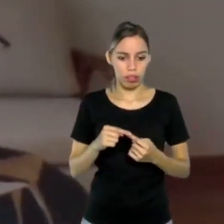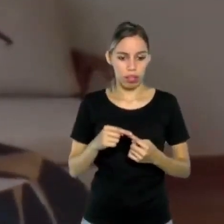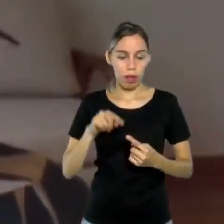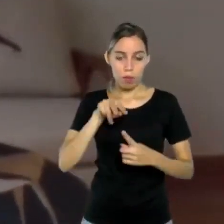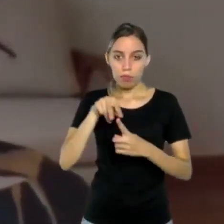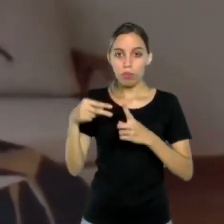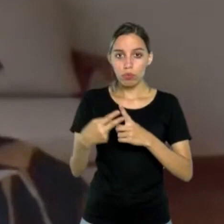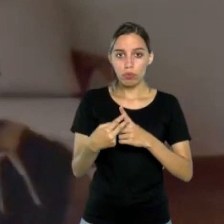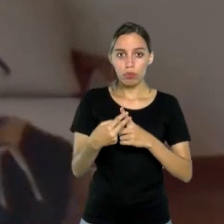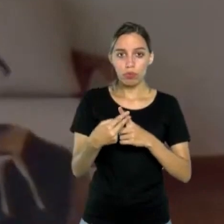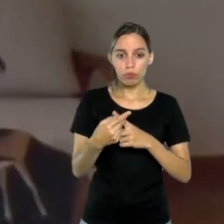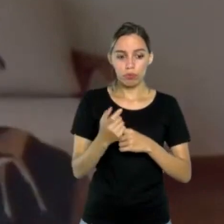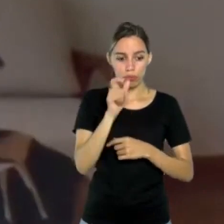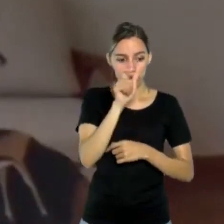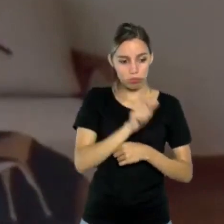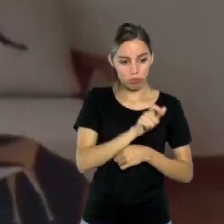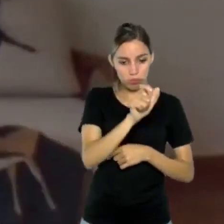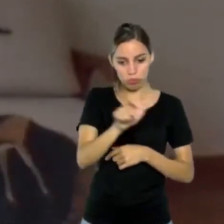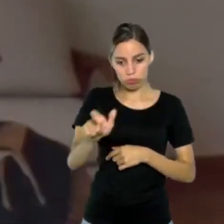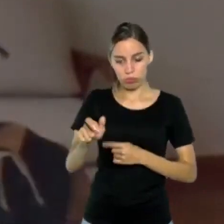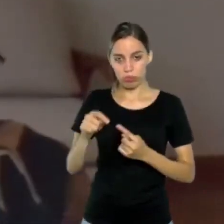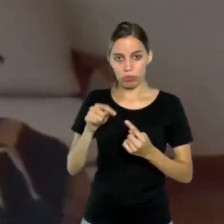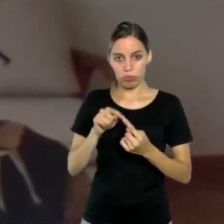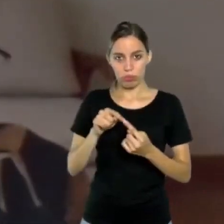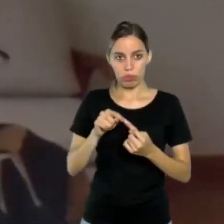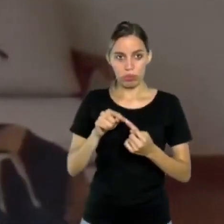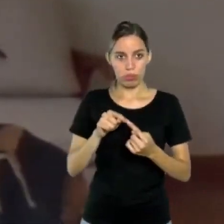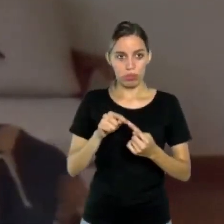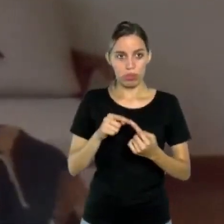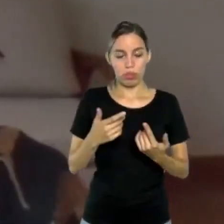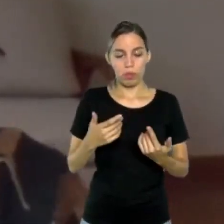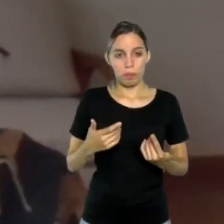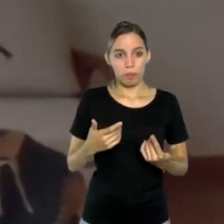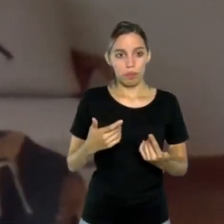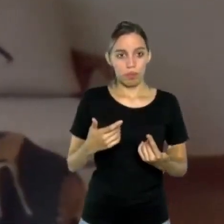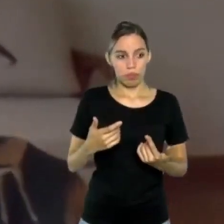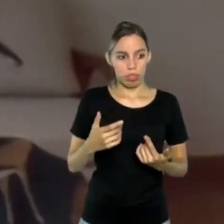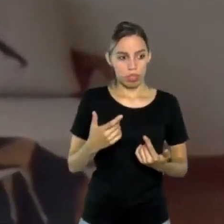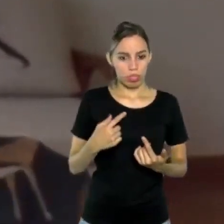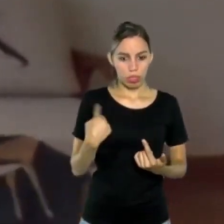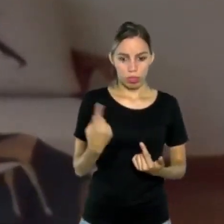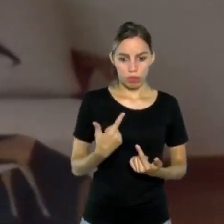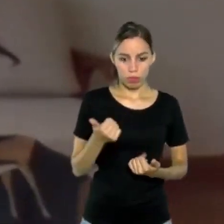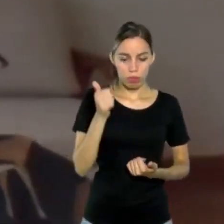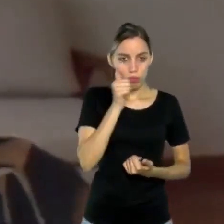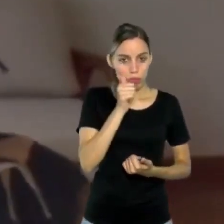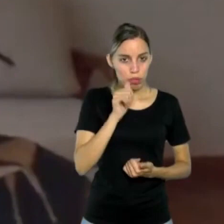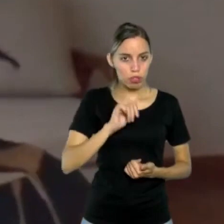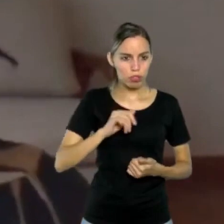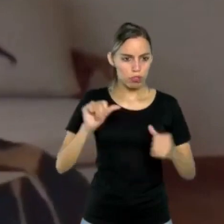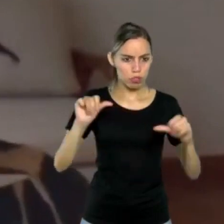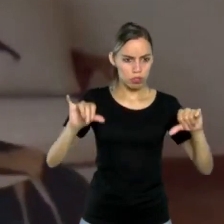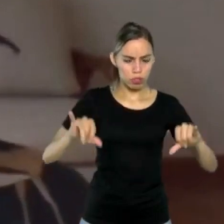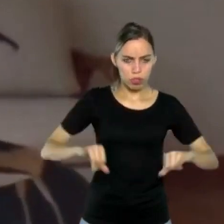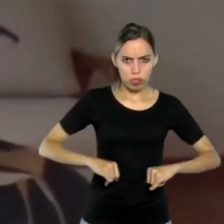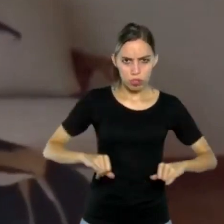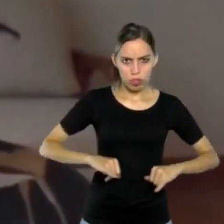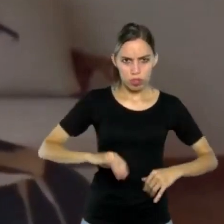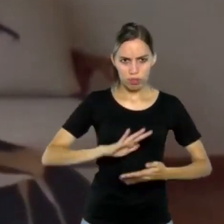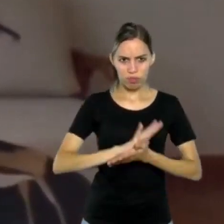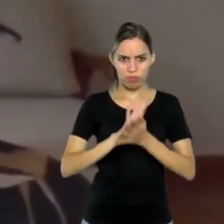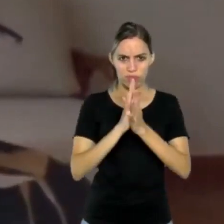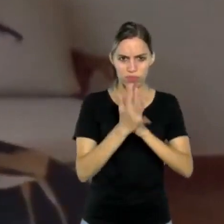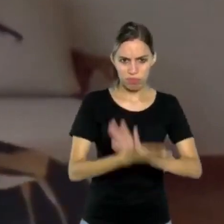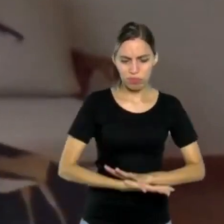E de um ponto de vista da opressão, né? Que a gente efetivamente sofre, né? Muitas vezes, a vida inteira e tal,